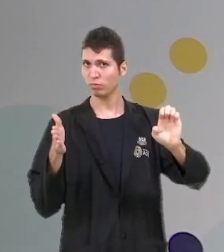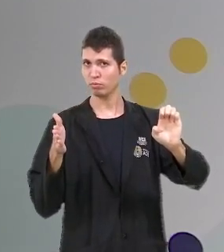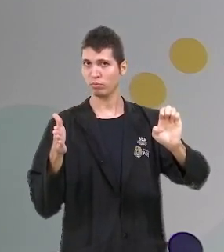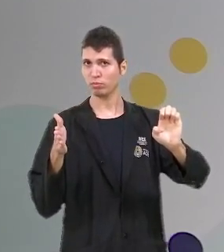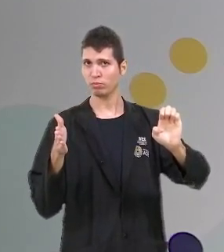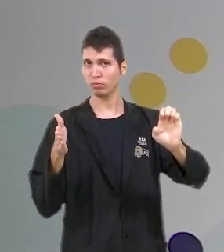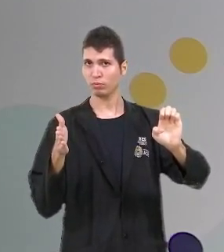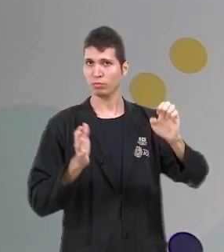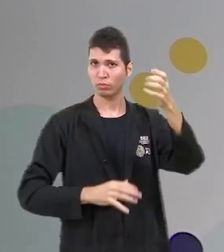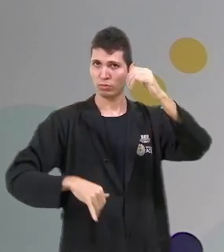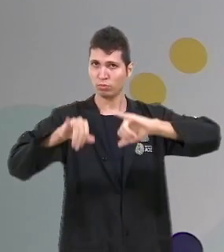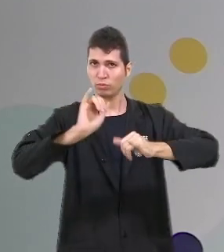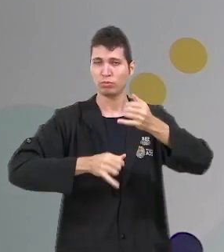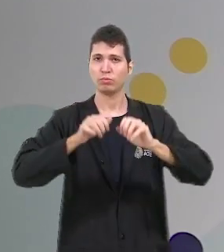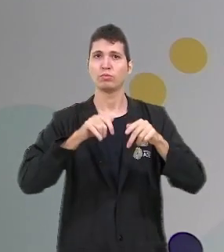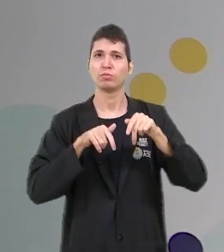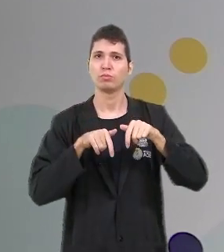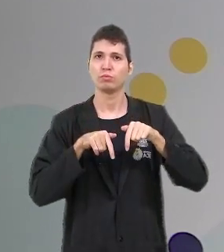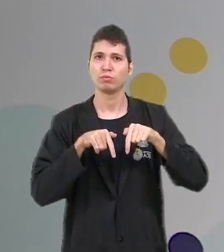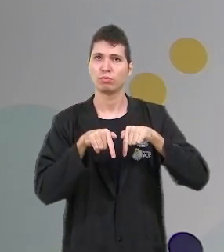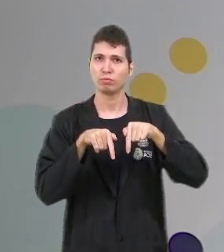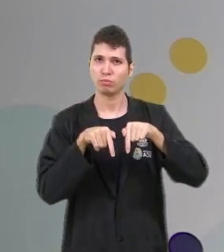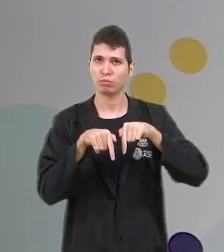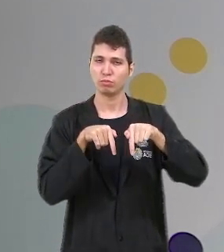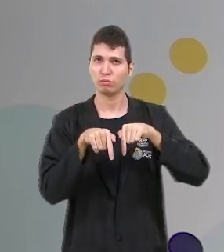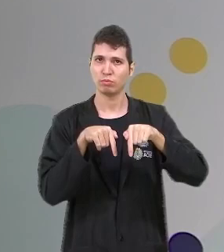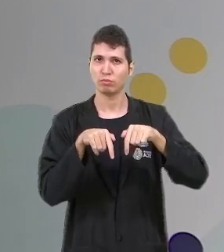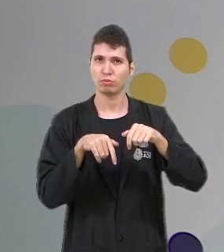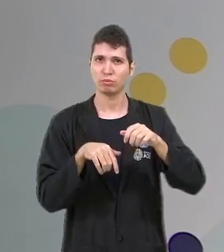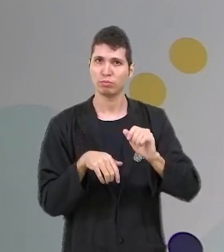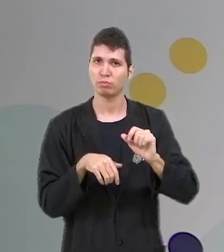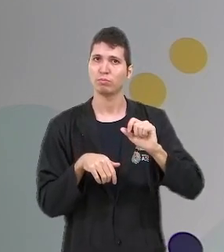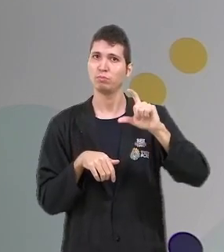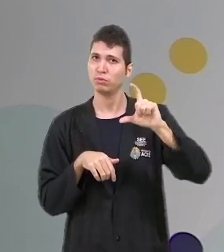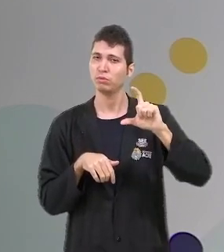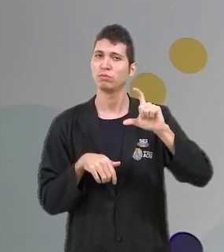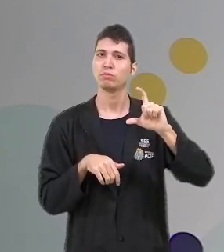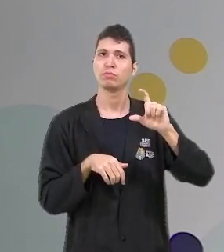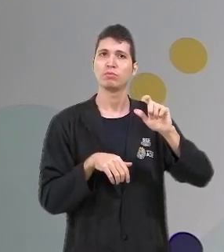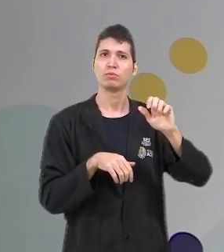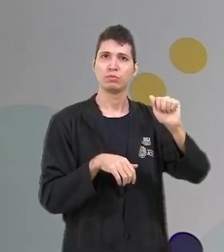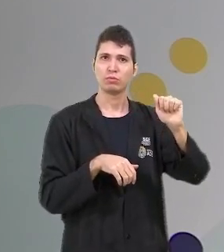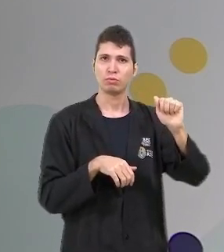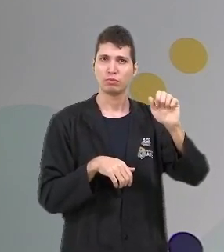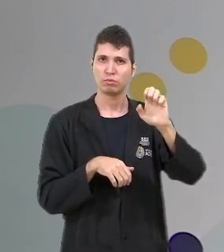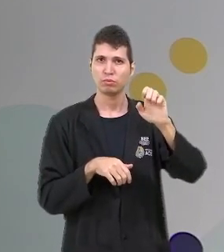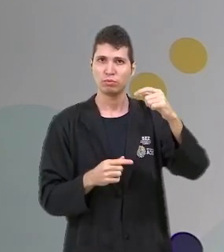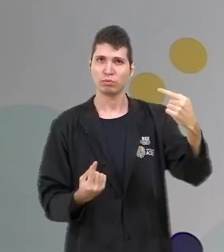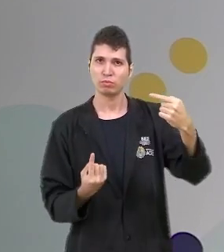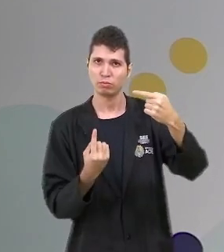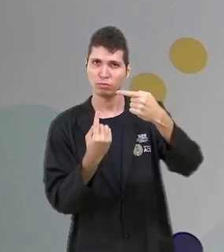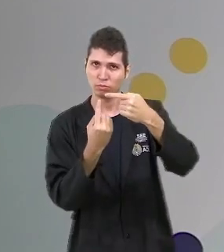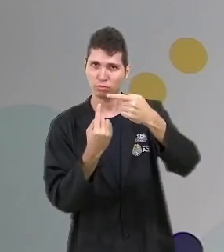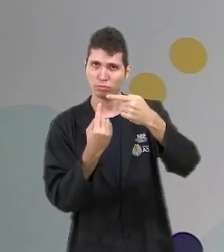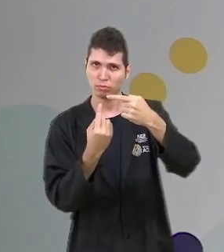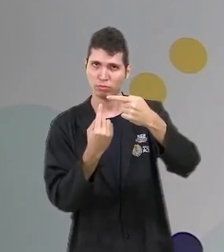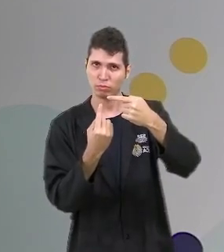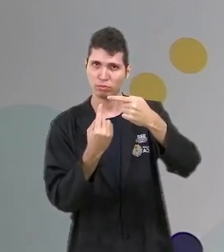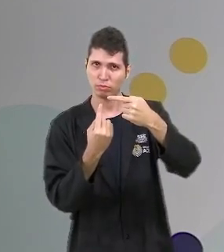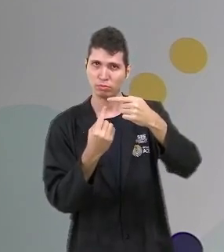o elemento químico que vai se tornar com maior afinidade eletrônica vai ser o elemento químico